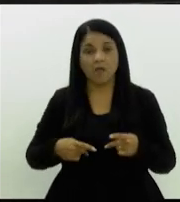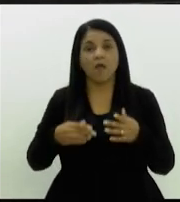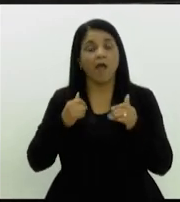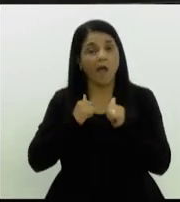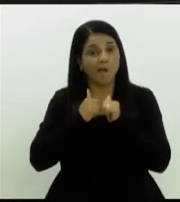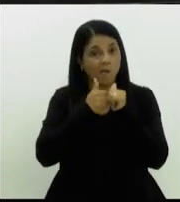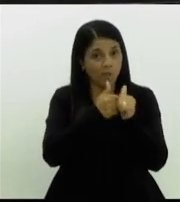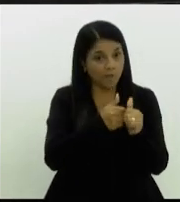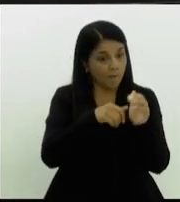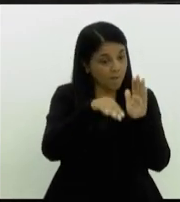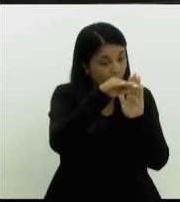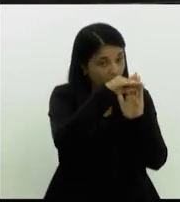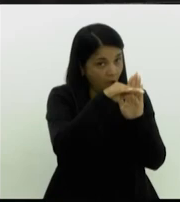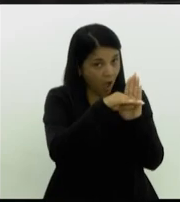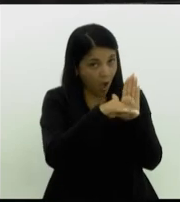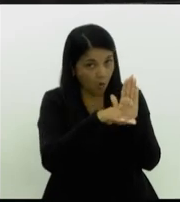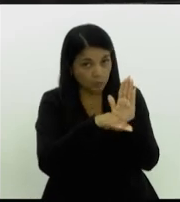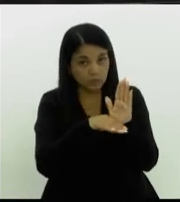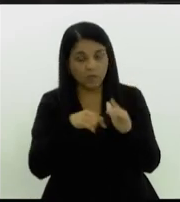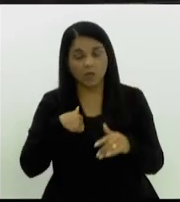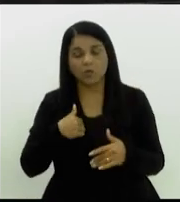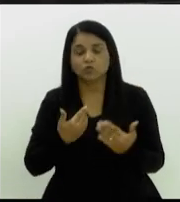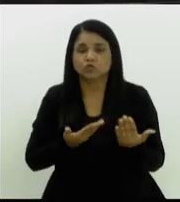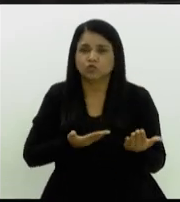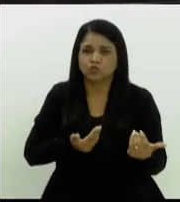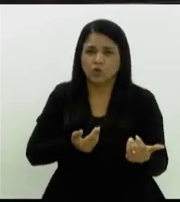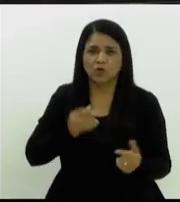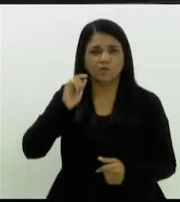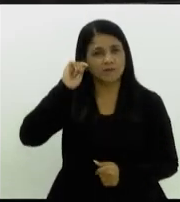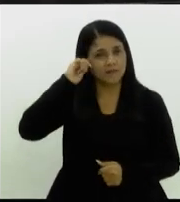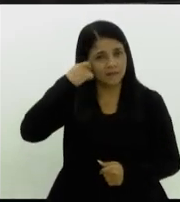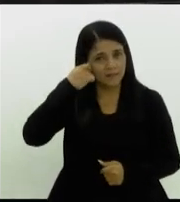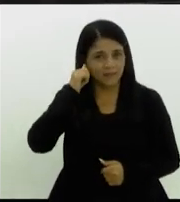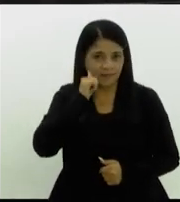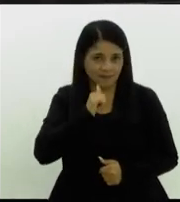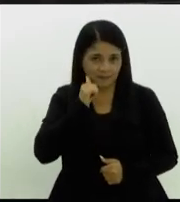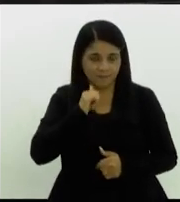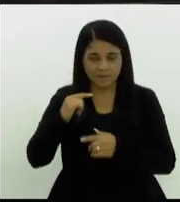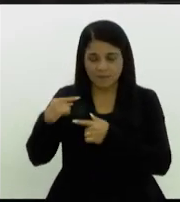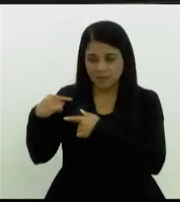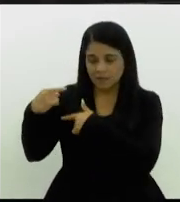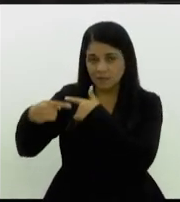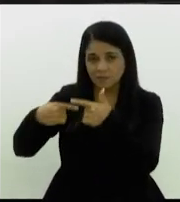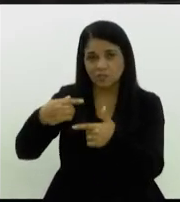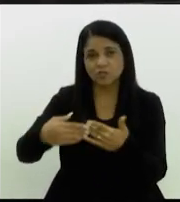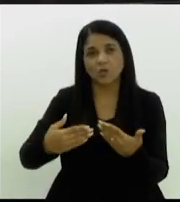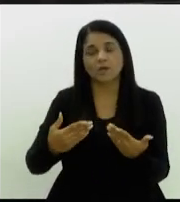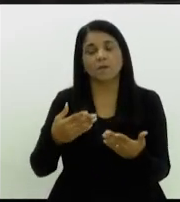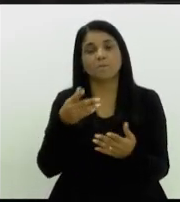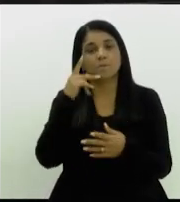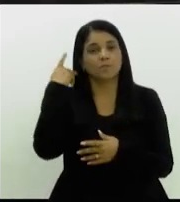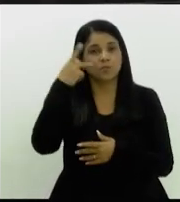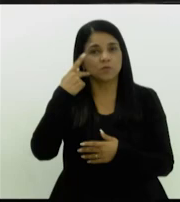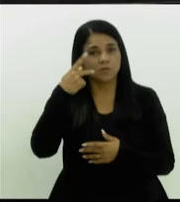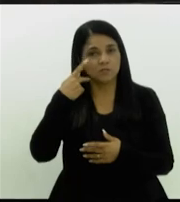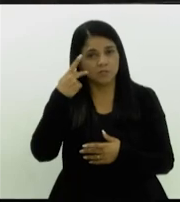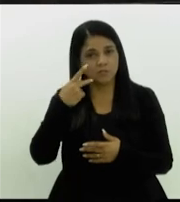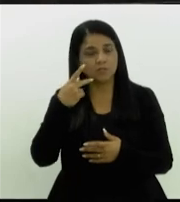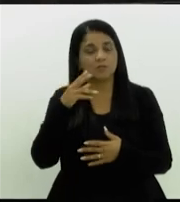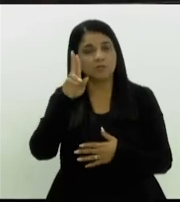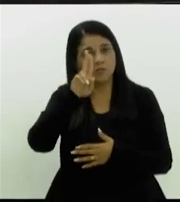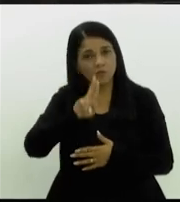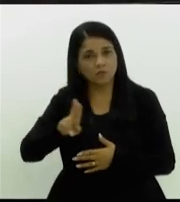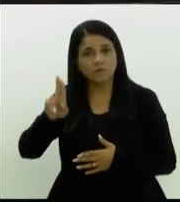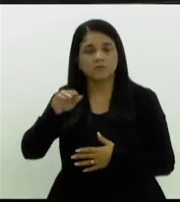nosso mandato, eu sou uma jovem negra que tenho toda a minha trajetória política marcada e calcada nas